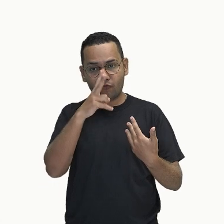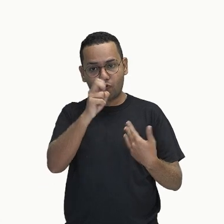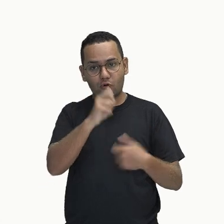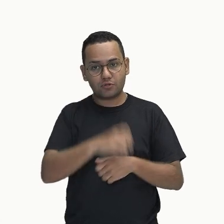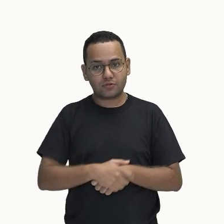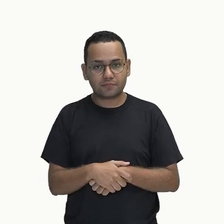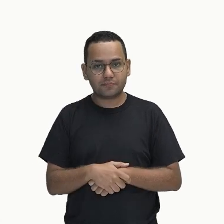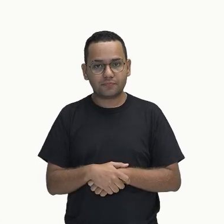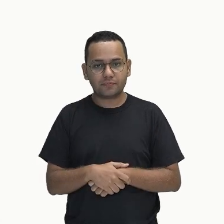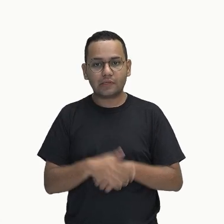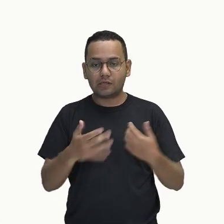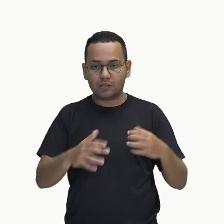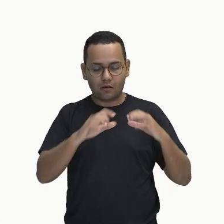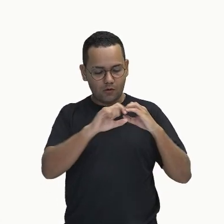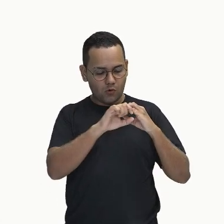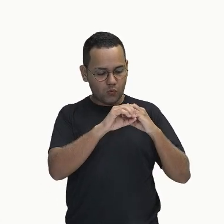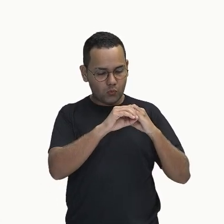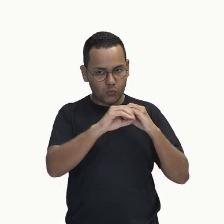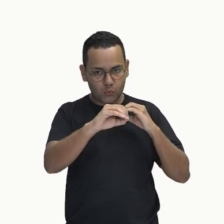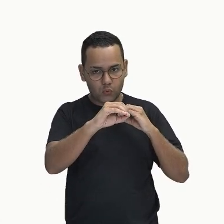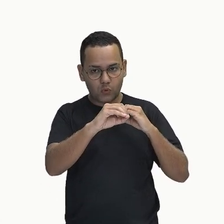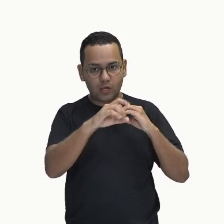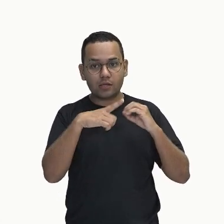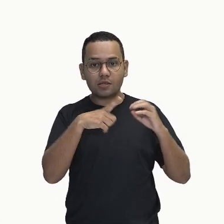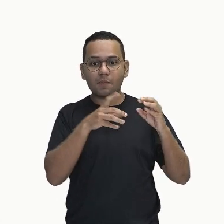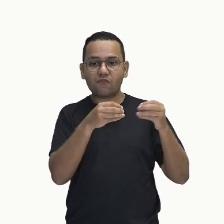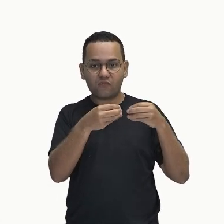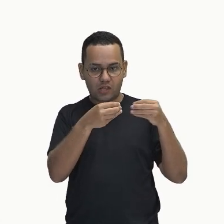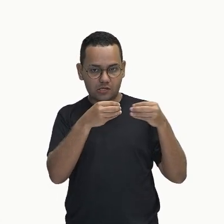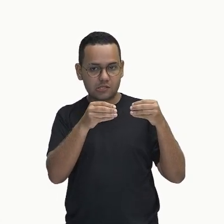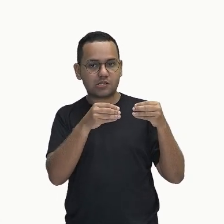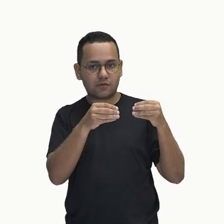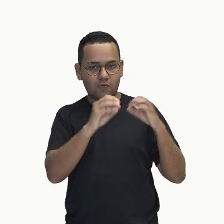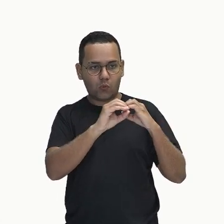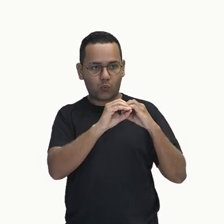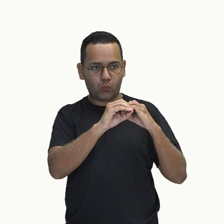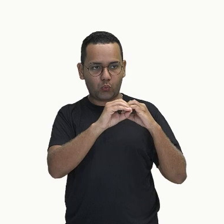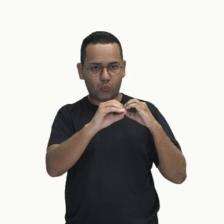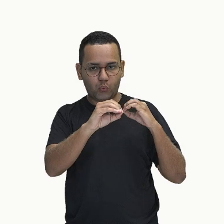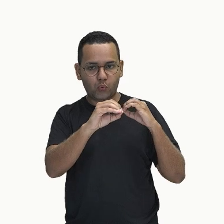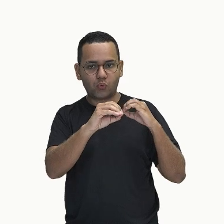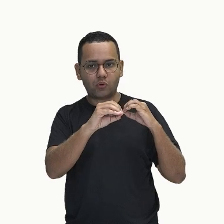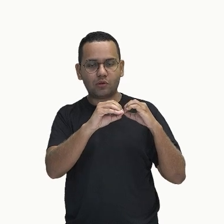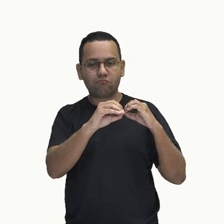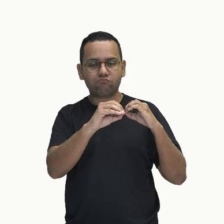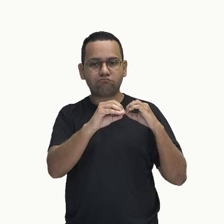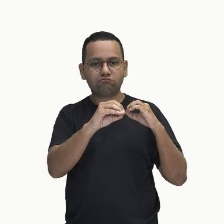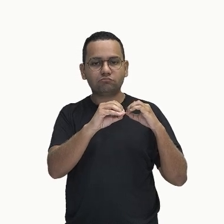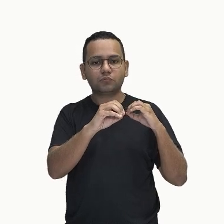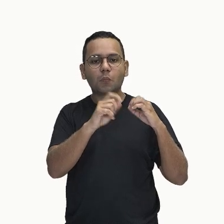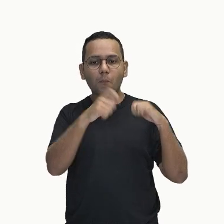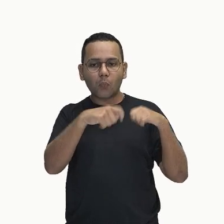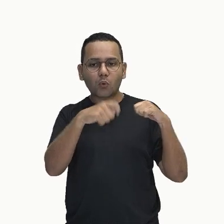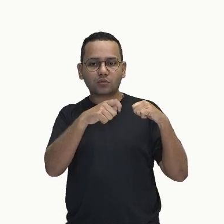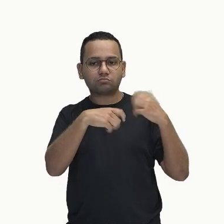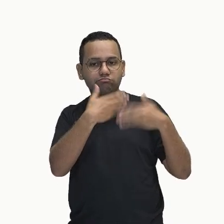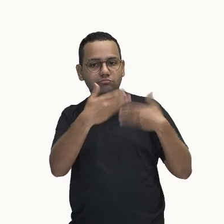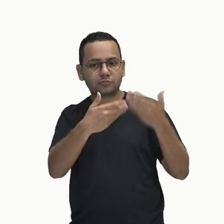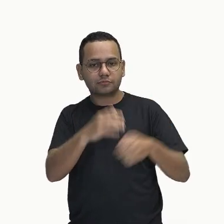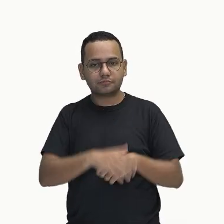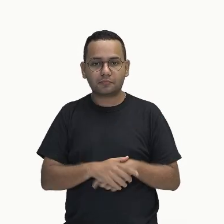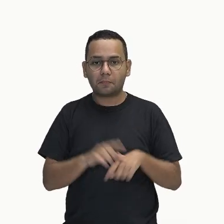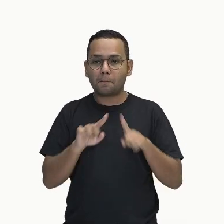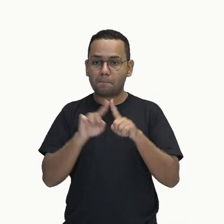forte e elástica, ela não aguentaria o processo que é realizado. Em compensação, a